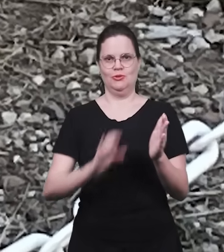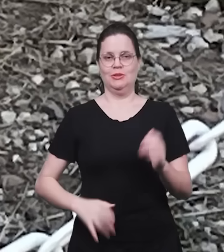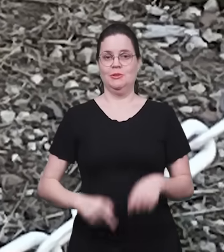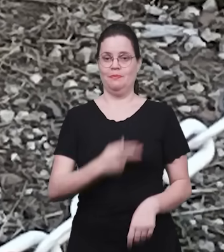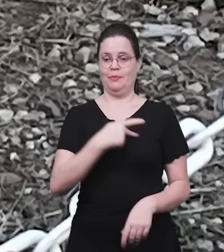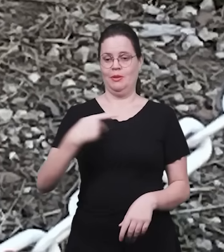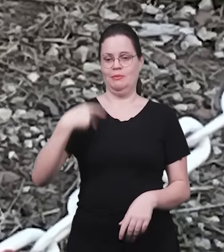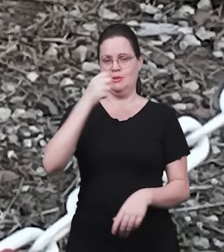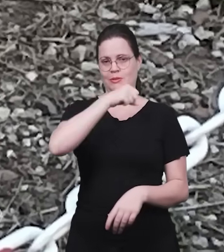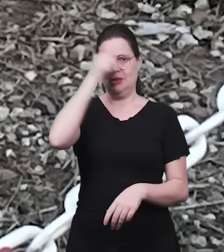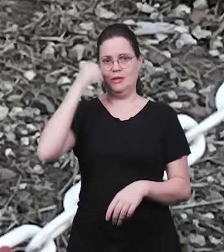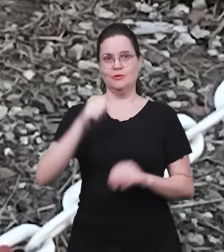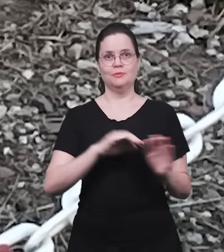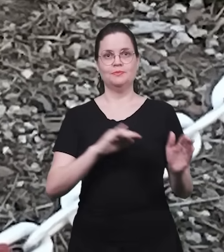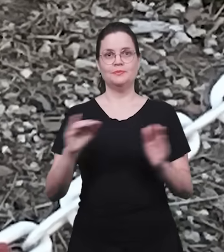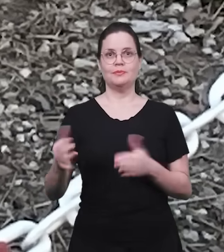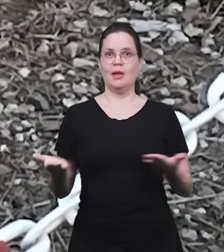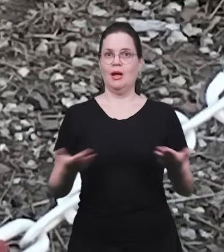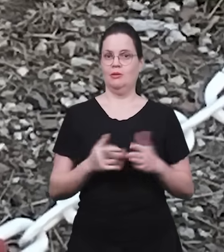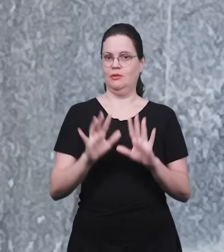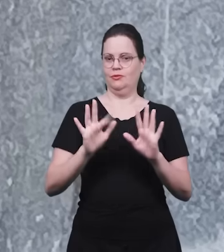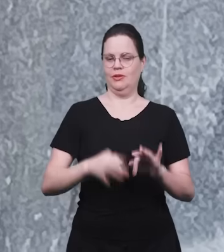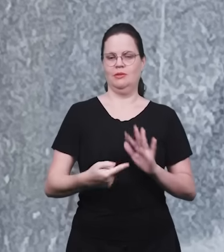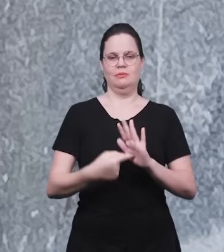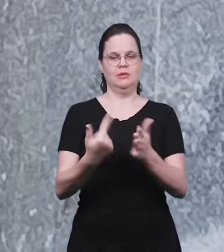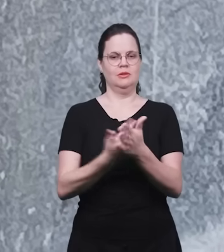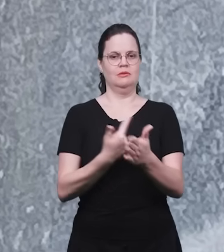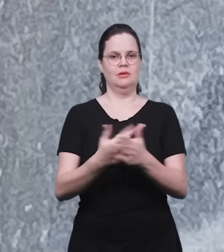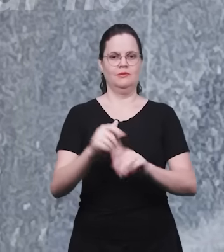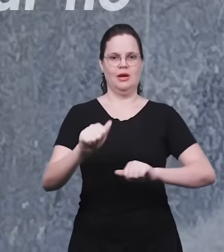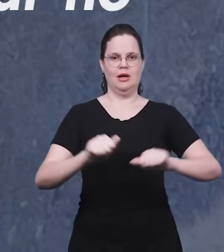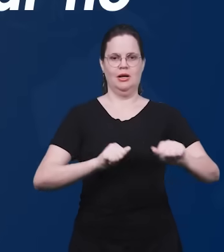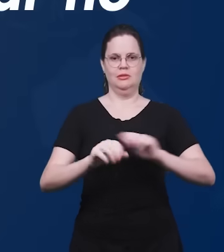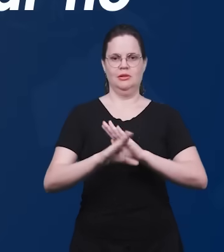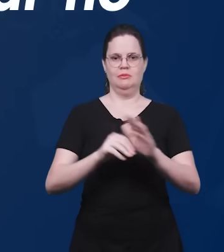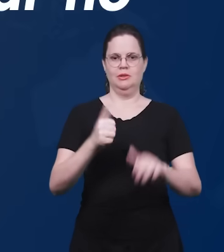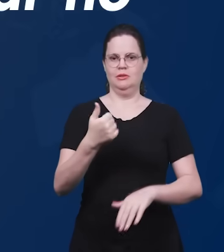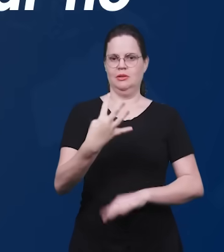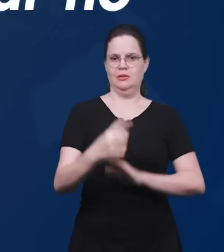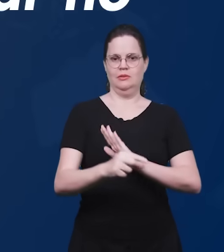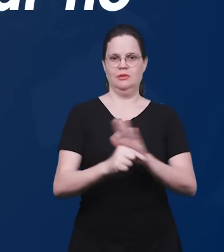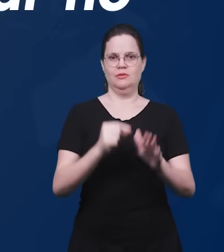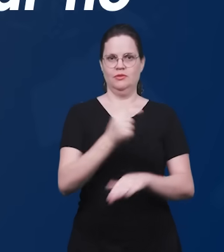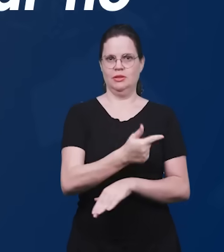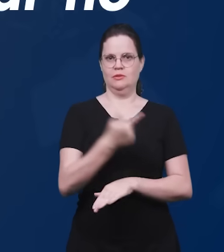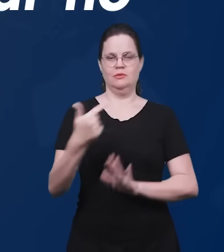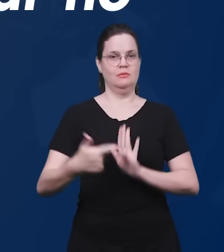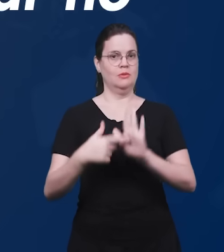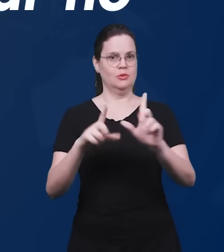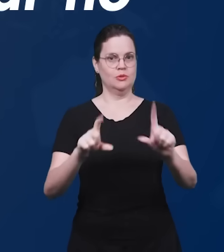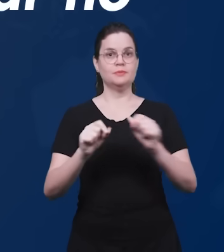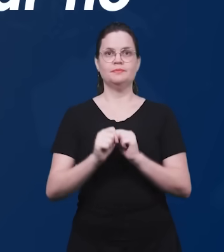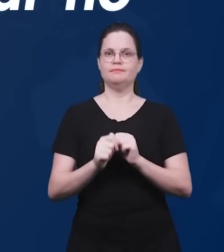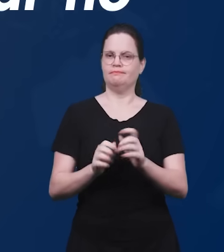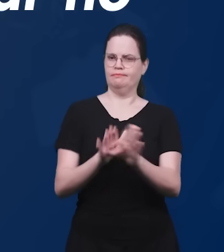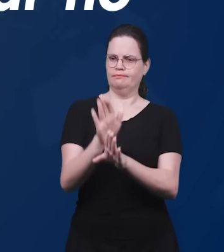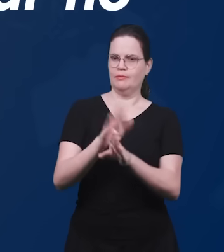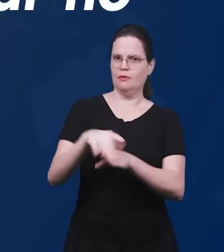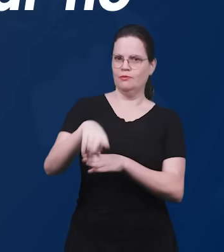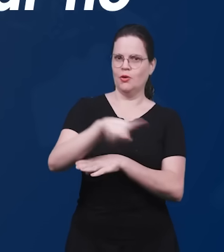Sérgio Souza. Eu cito aqui ao final Atos 14, 22, que diz assim: exortando-os